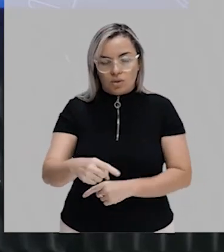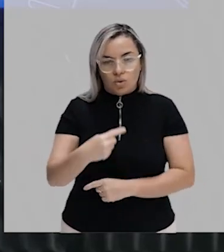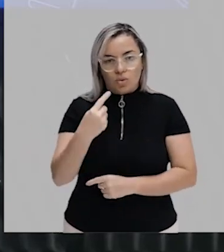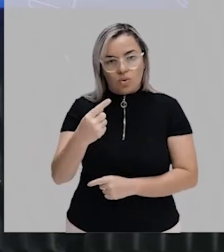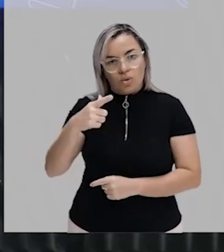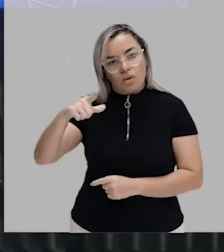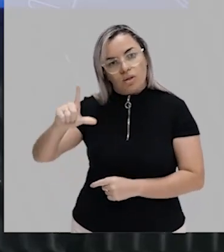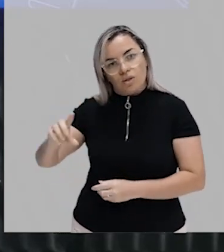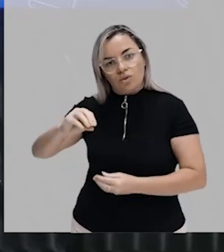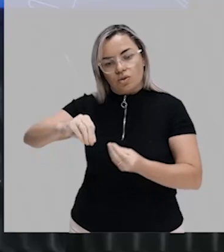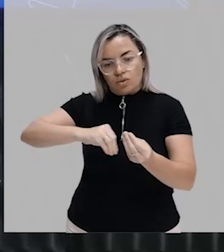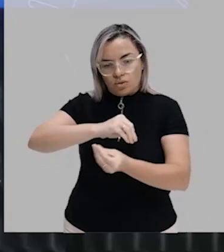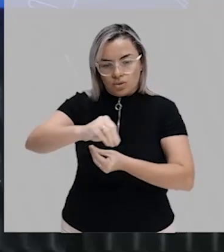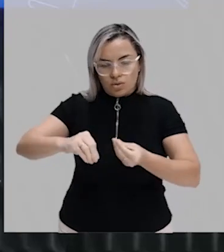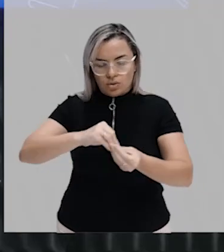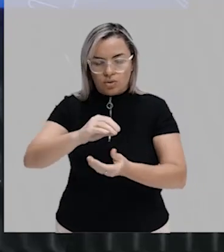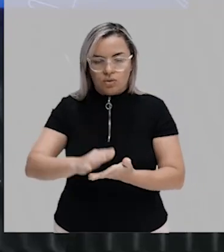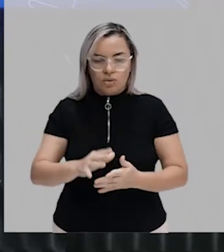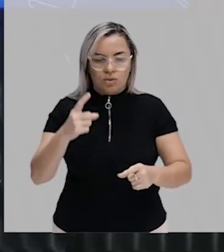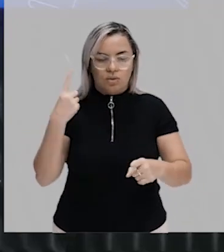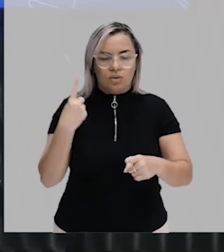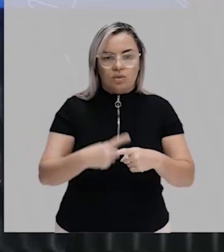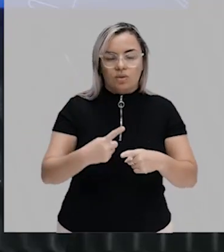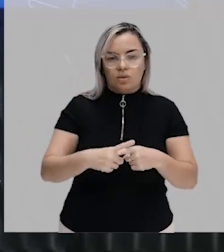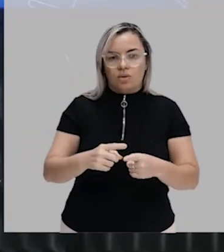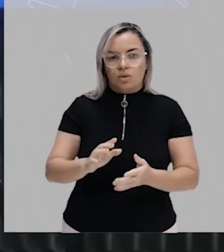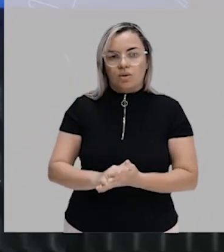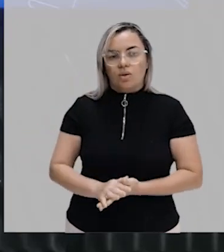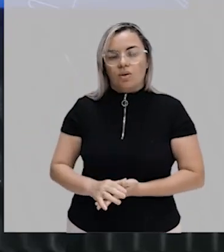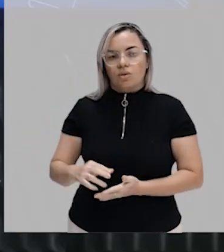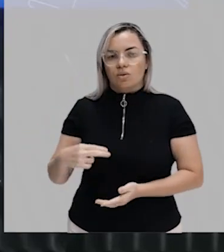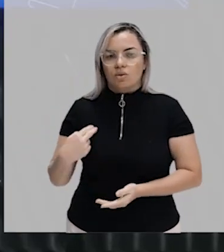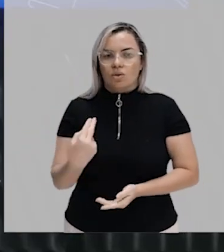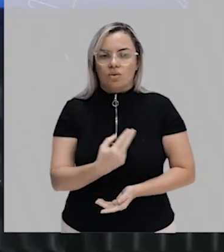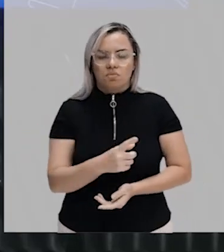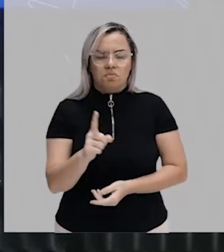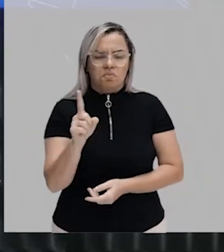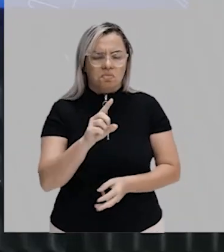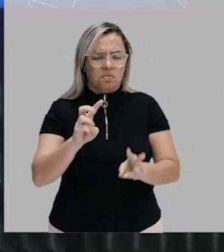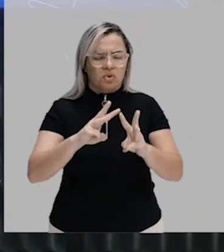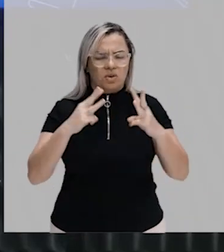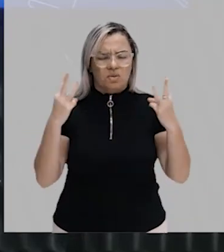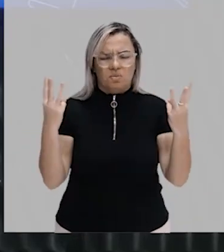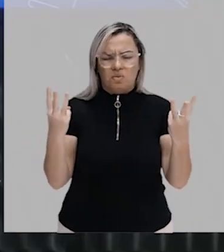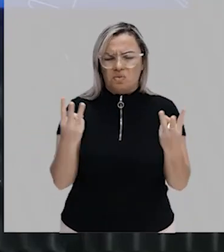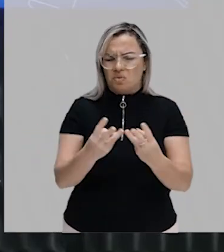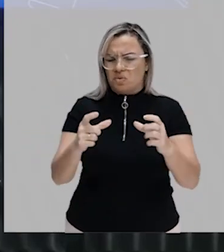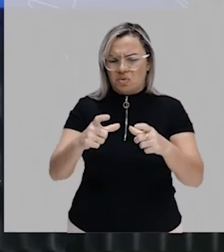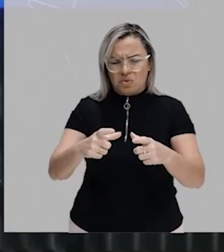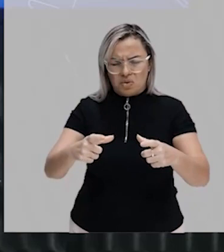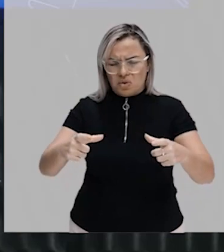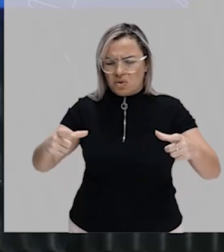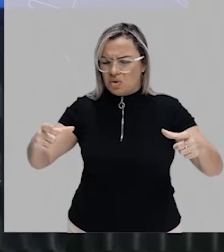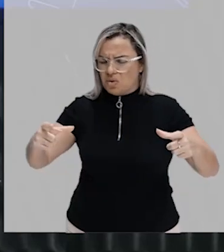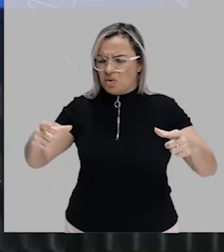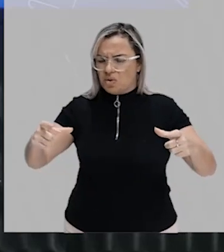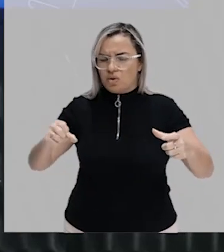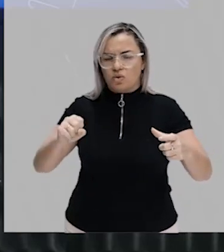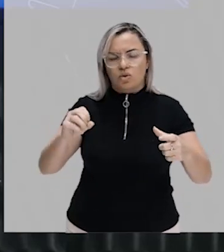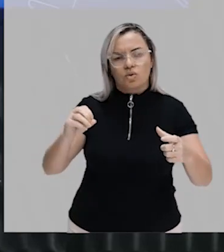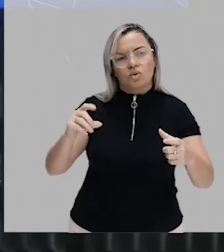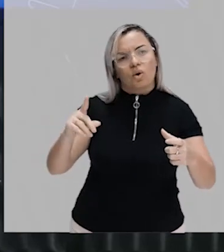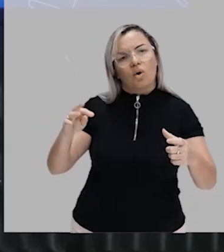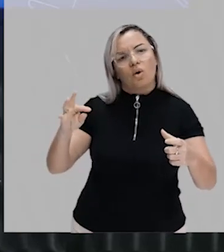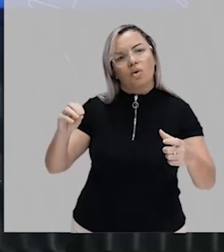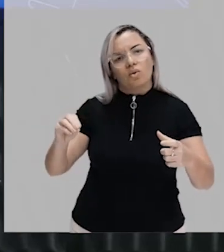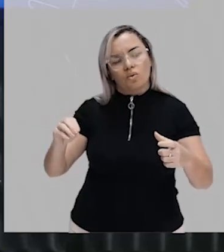bom? Por quê? Porque nós não vamos utilizar massas muito grandes de soluto. Então,